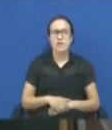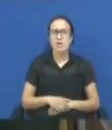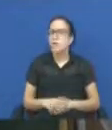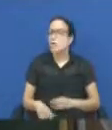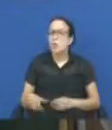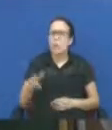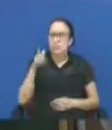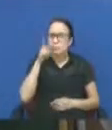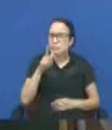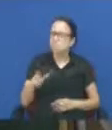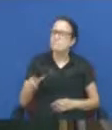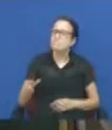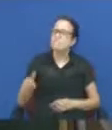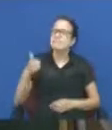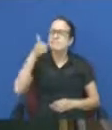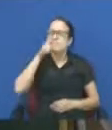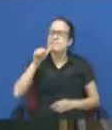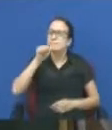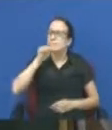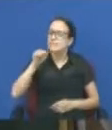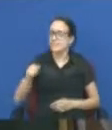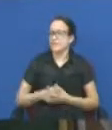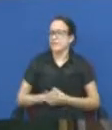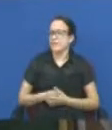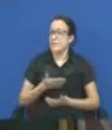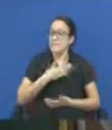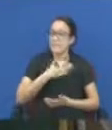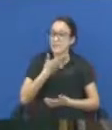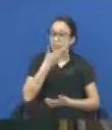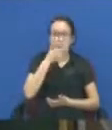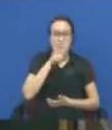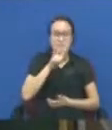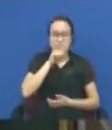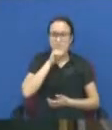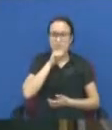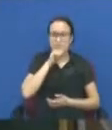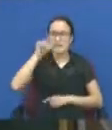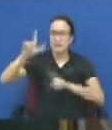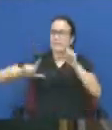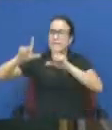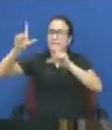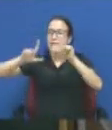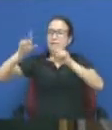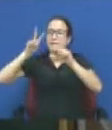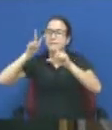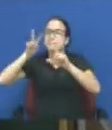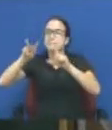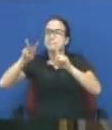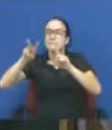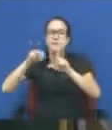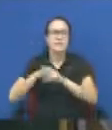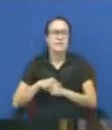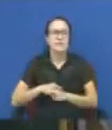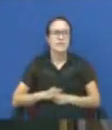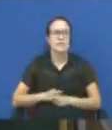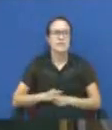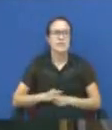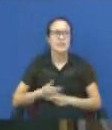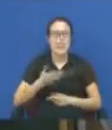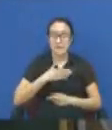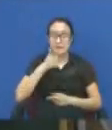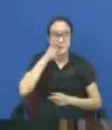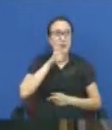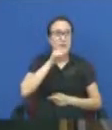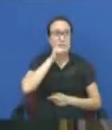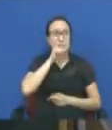mãe todos os dias, senhores. Dona Maria... Porque minha mãe assiste a TV Globo, minha mãe assiste a televisão. Minha mãe, Dona Maria, uma